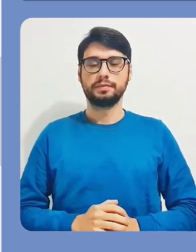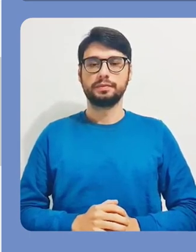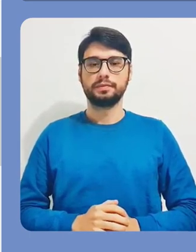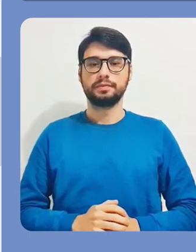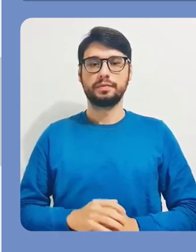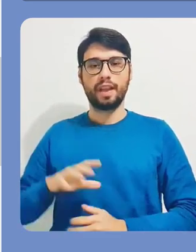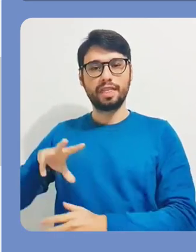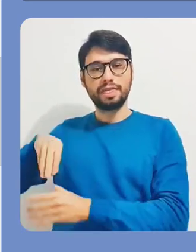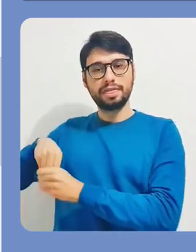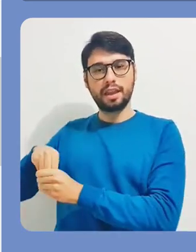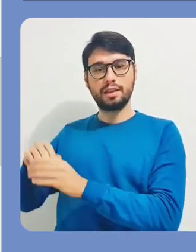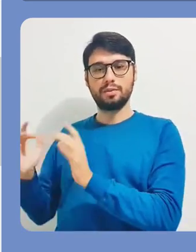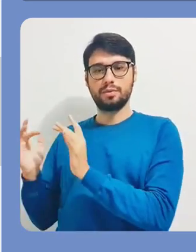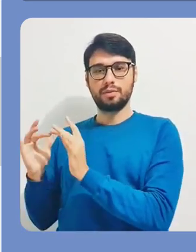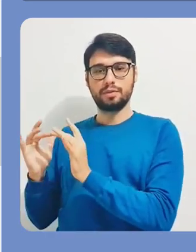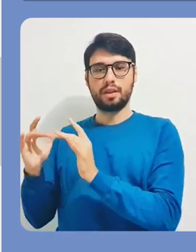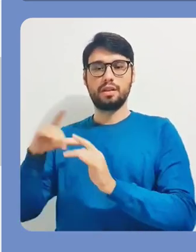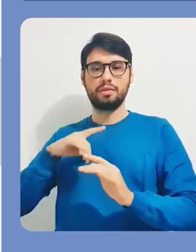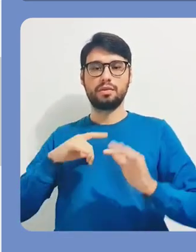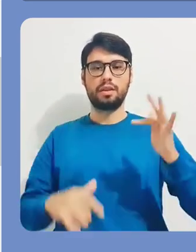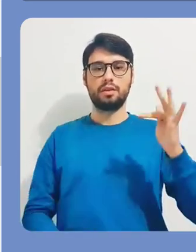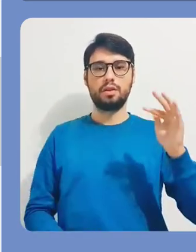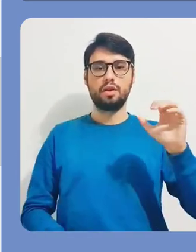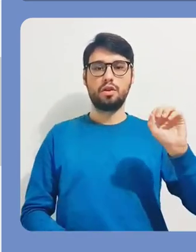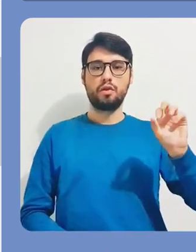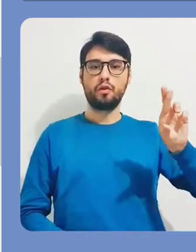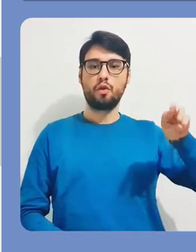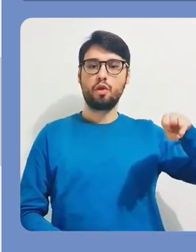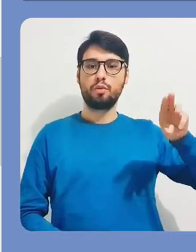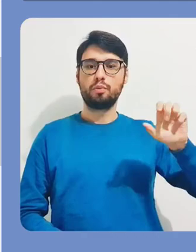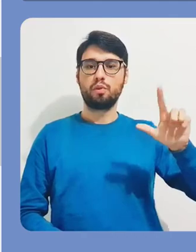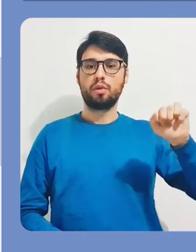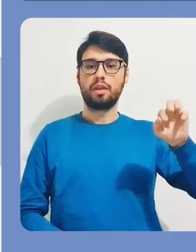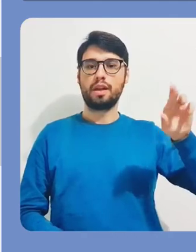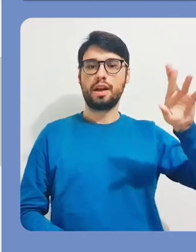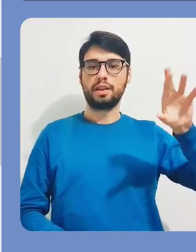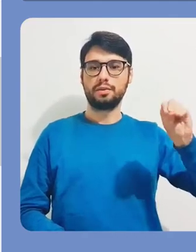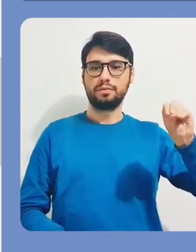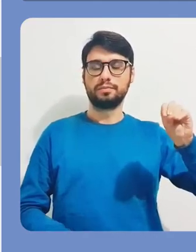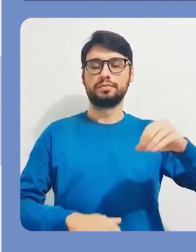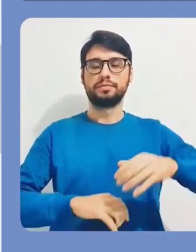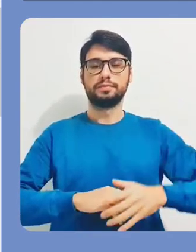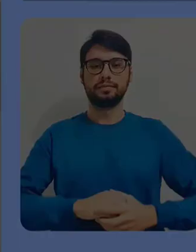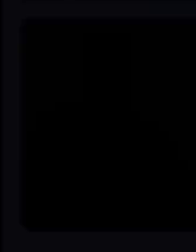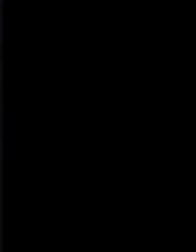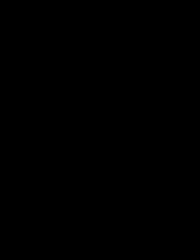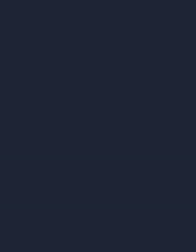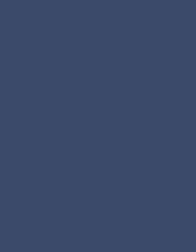programação e evento, e aqui sobre contato, que vai habilitar aquele formulário de contato.